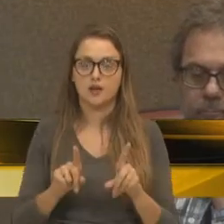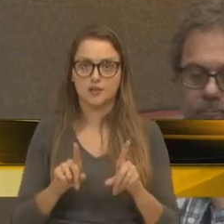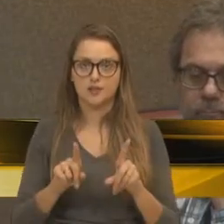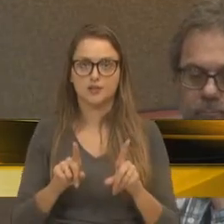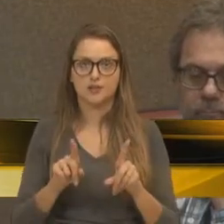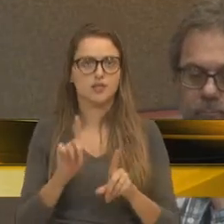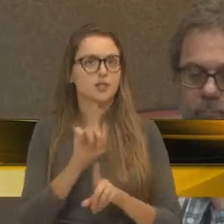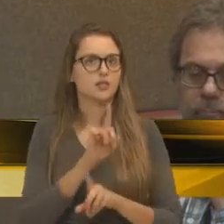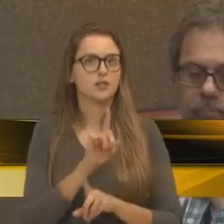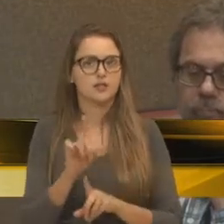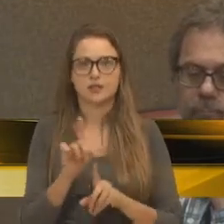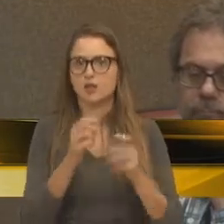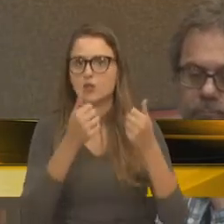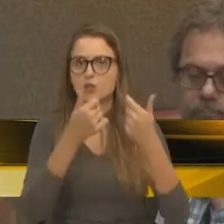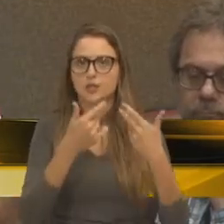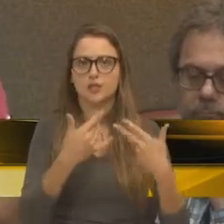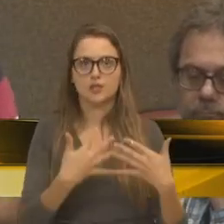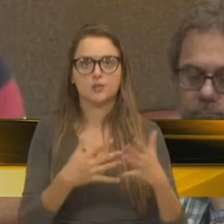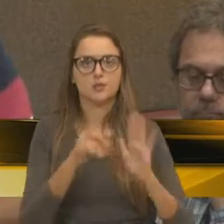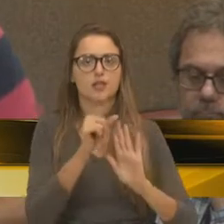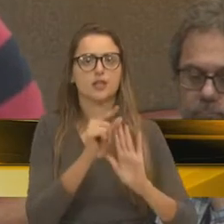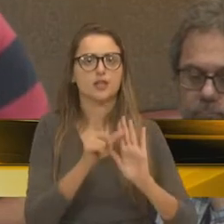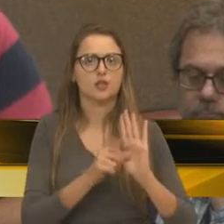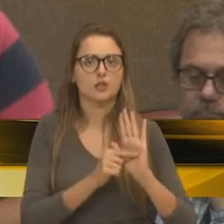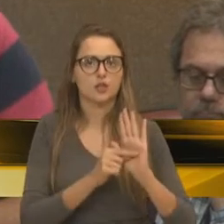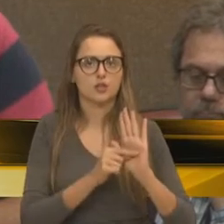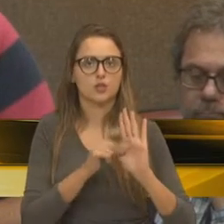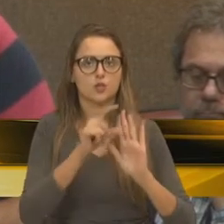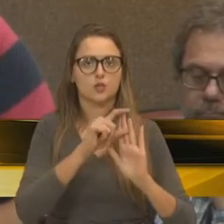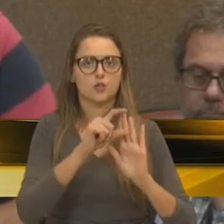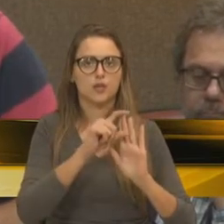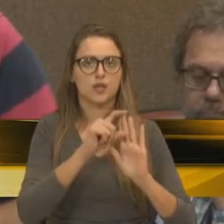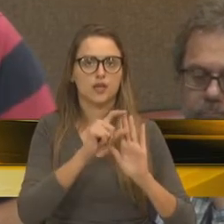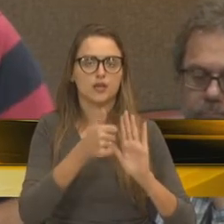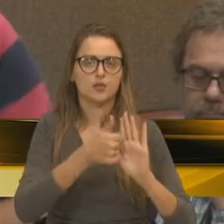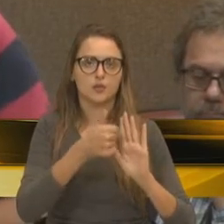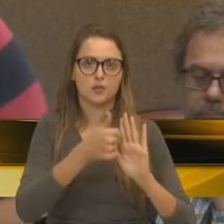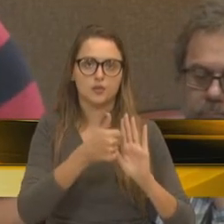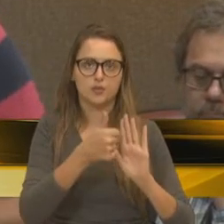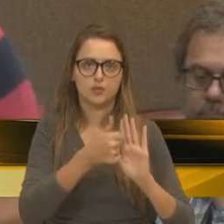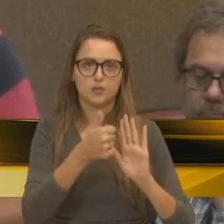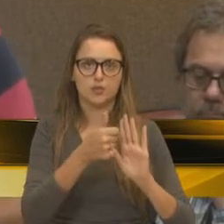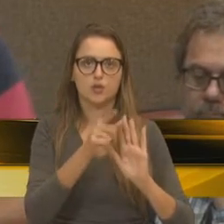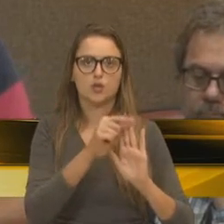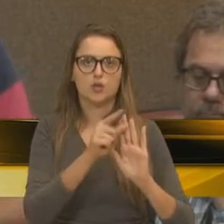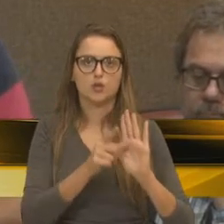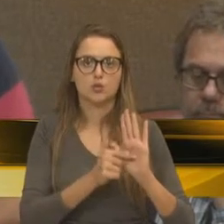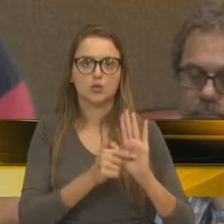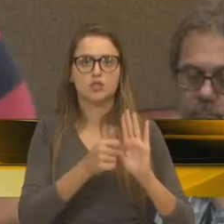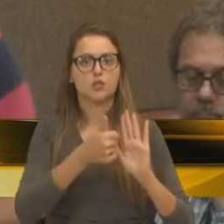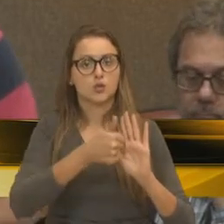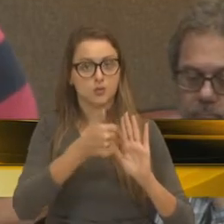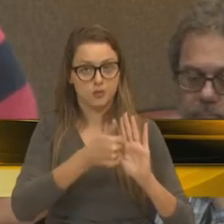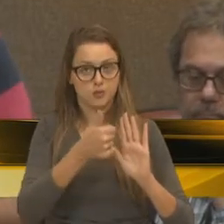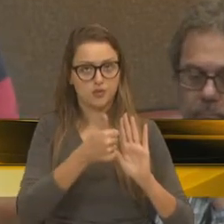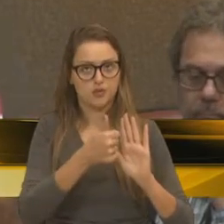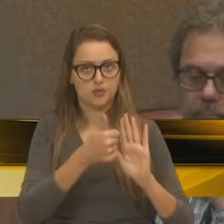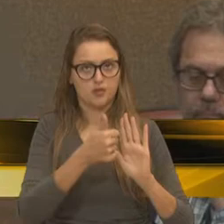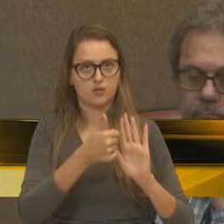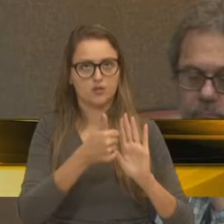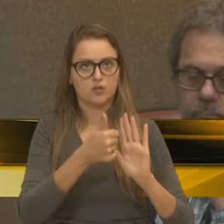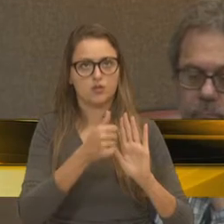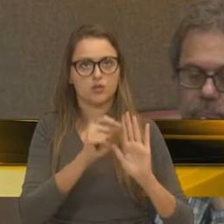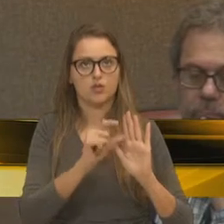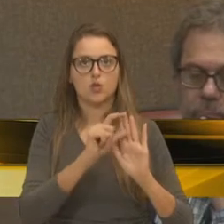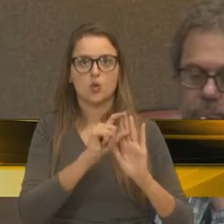não coloca no seu artigo 9º parágrafo 1º do do artigo 1º o inciso